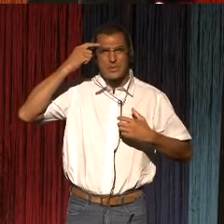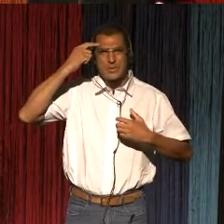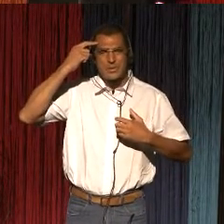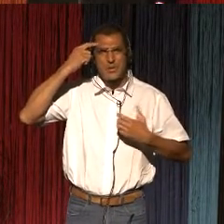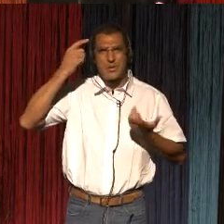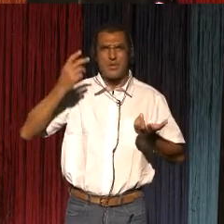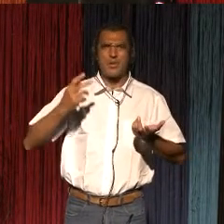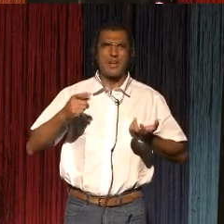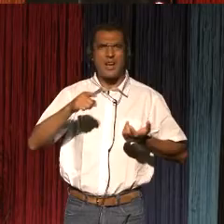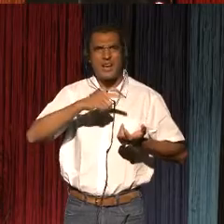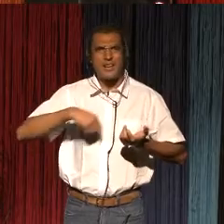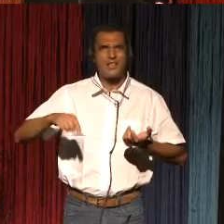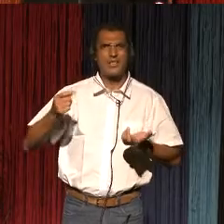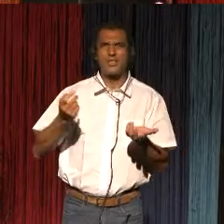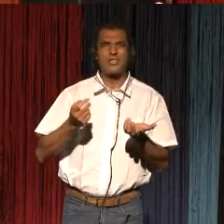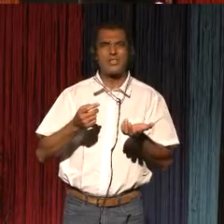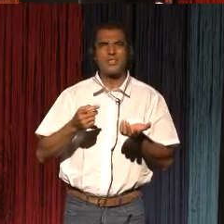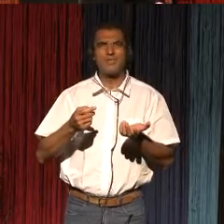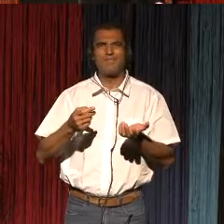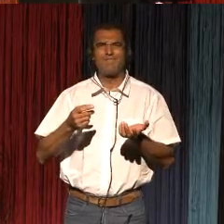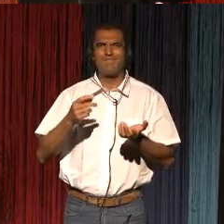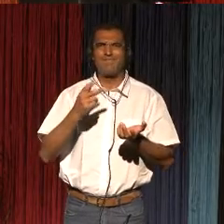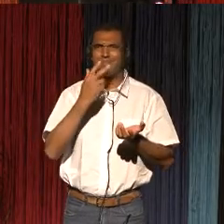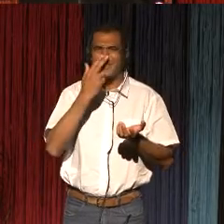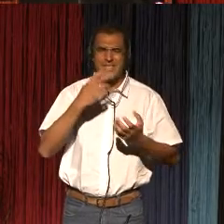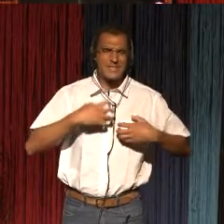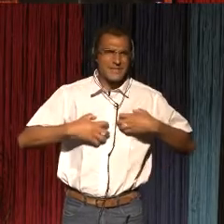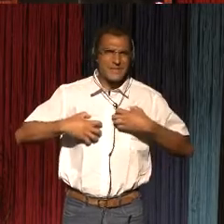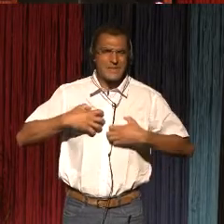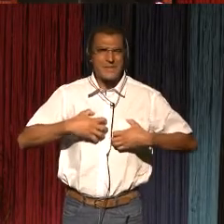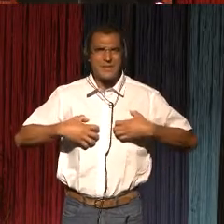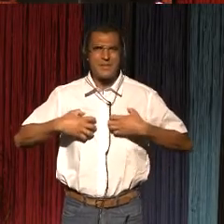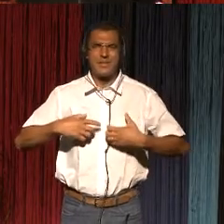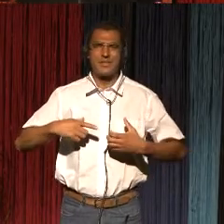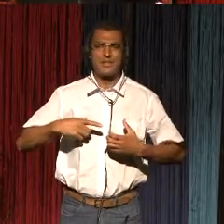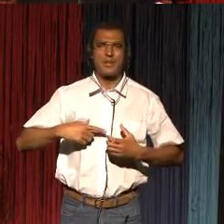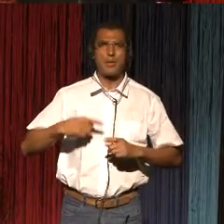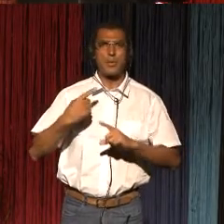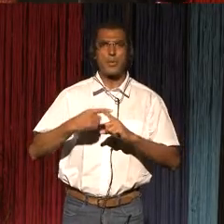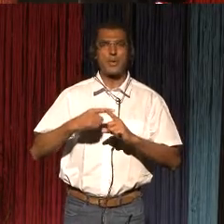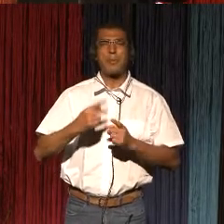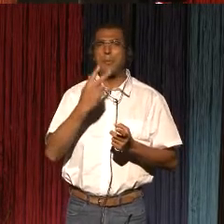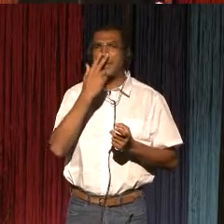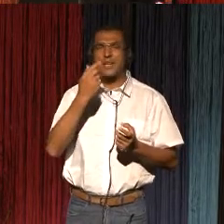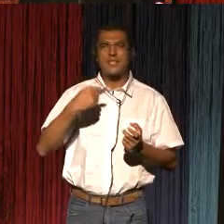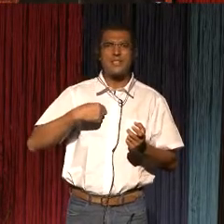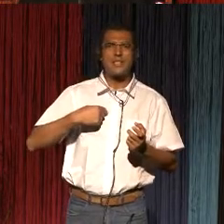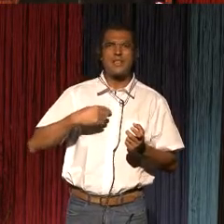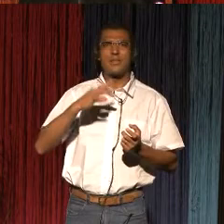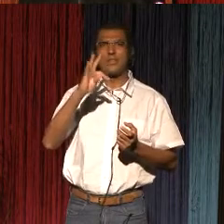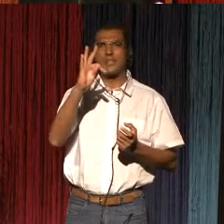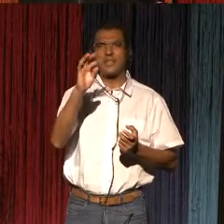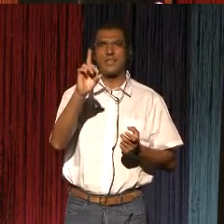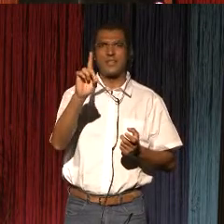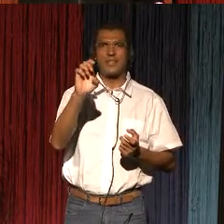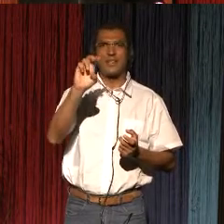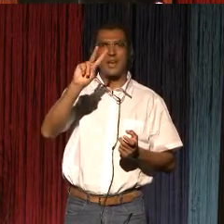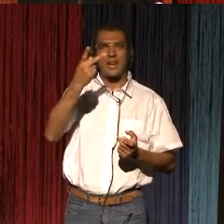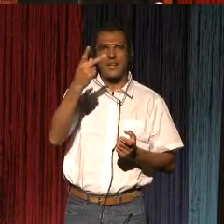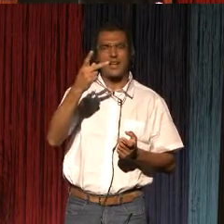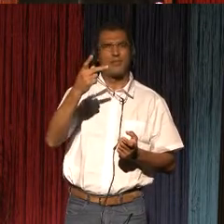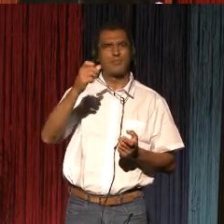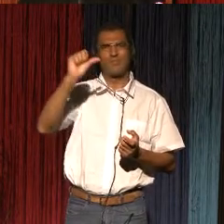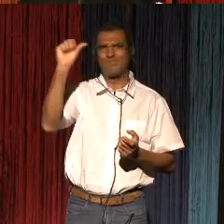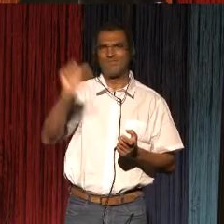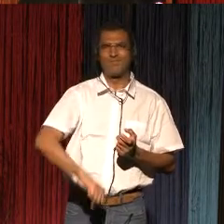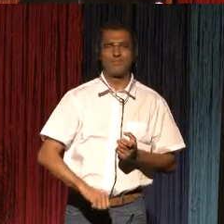caso. A gente não tem TDAH, a gente só está estressado. Antes do diagnóstico de TDAH, os clínicos precisam tomar a história